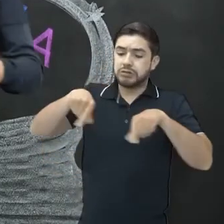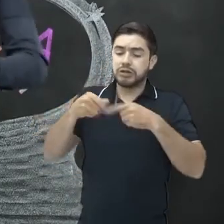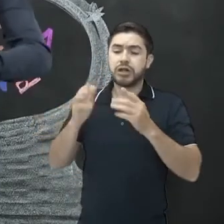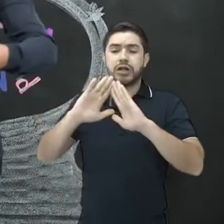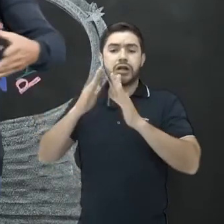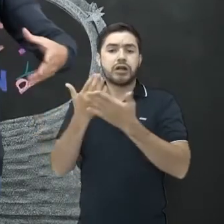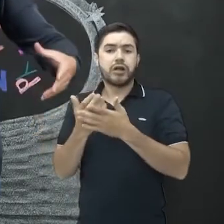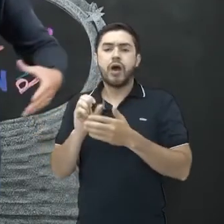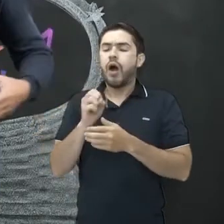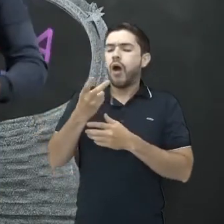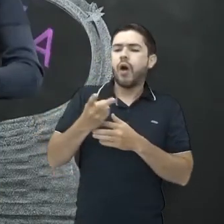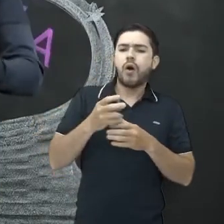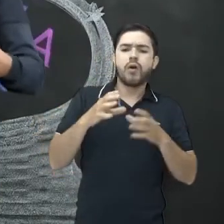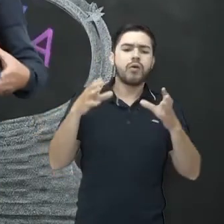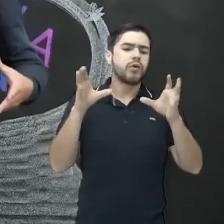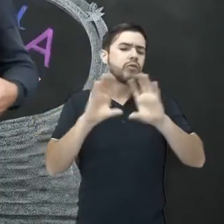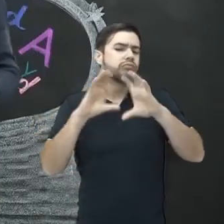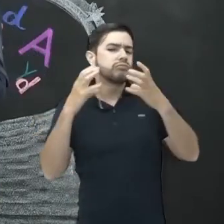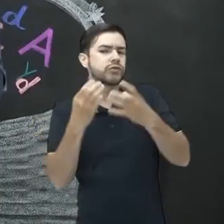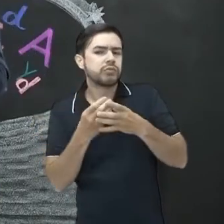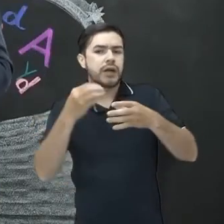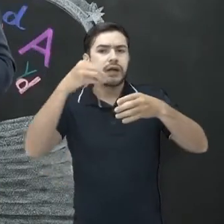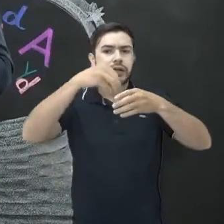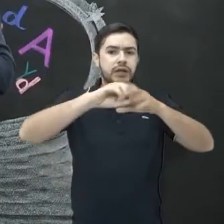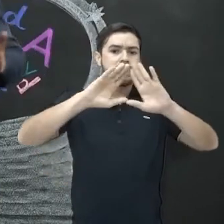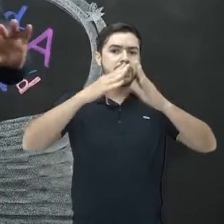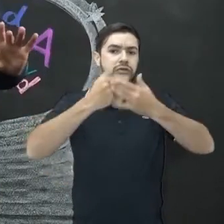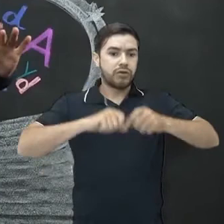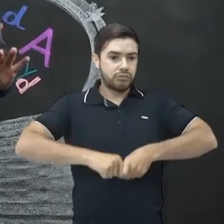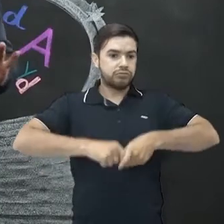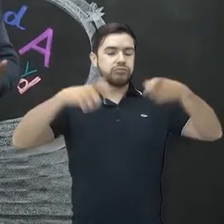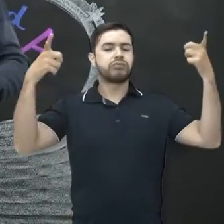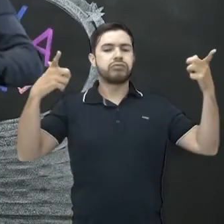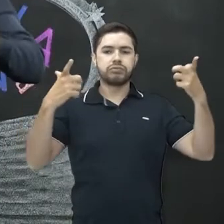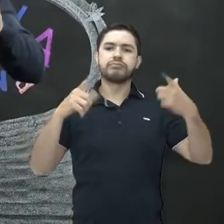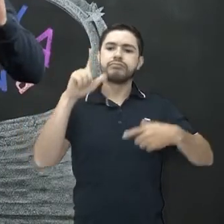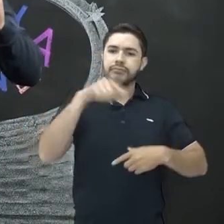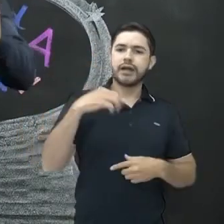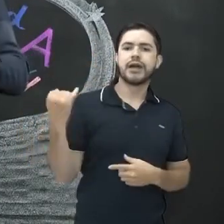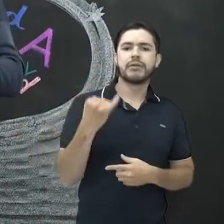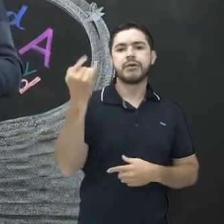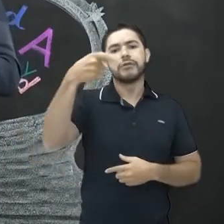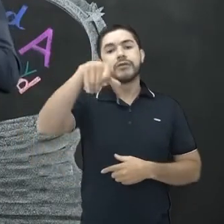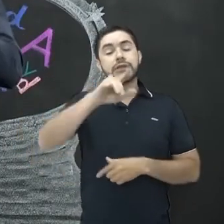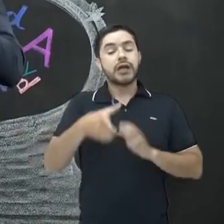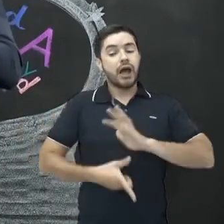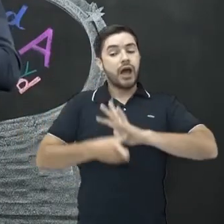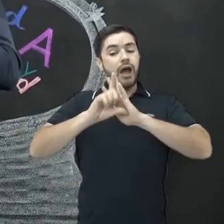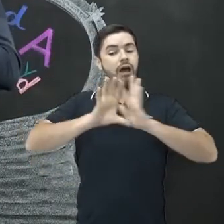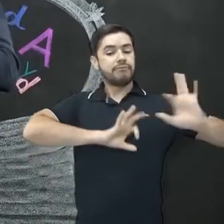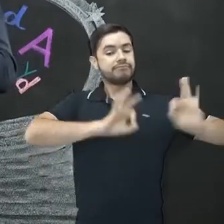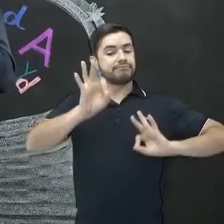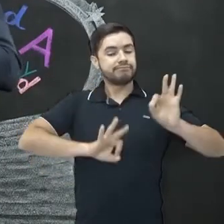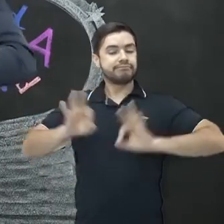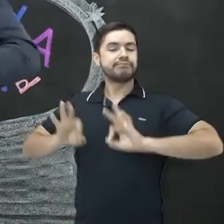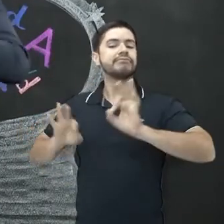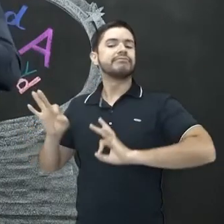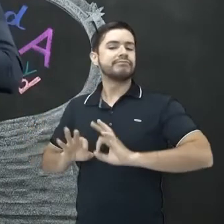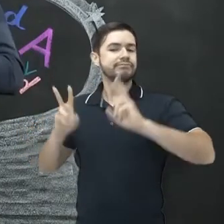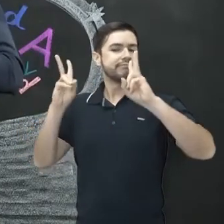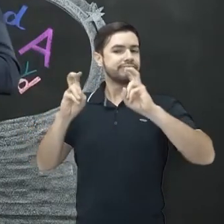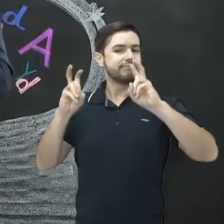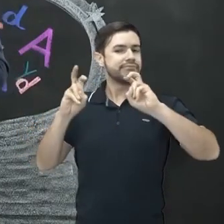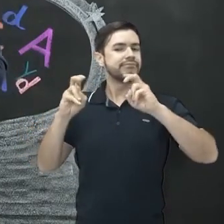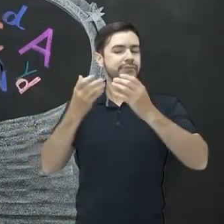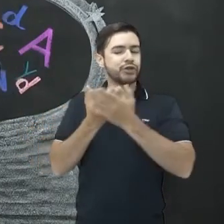comunidade maior, como toda a escola, toda a universidade. Então é importante que você pense sempre nesse planejamento, nessa condução do conteúdo, nesse